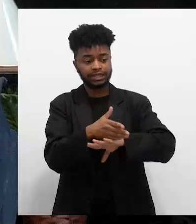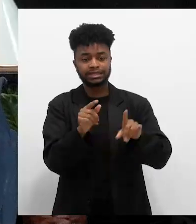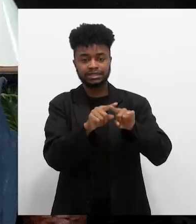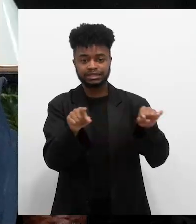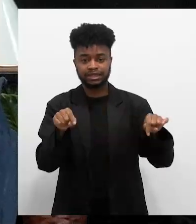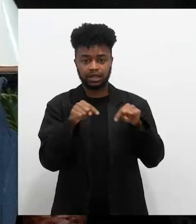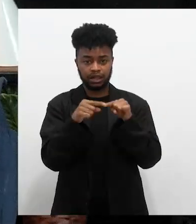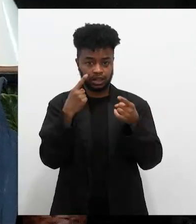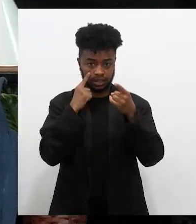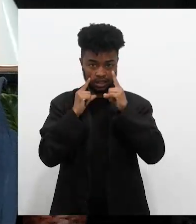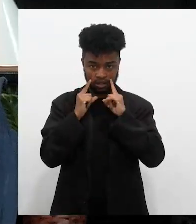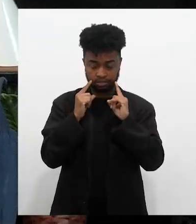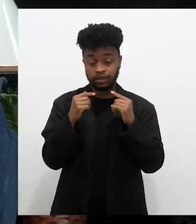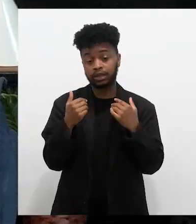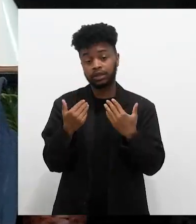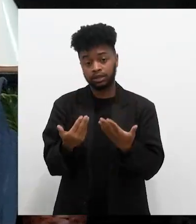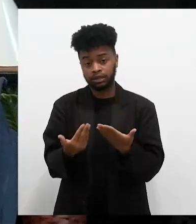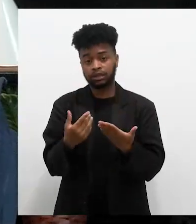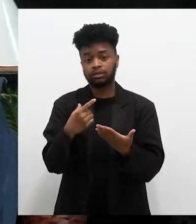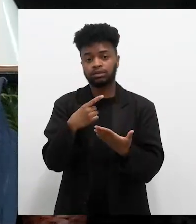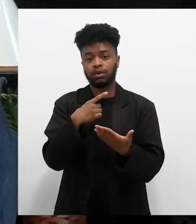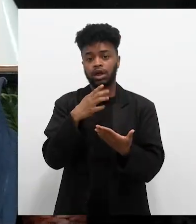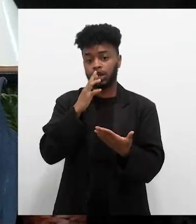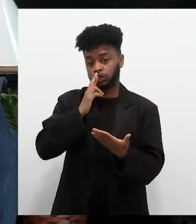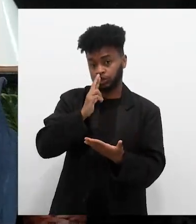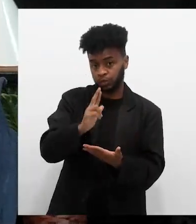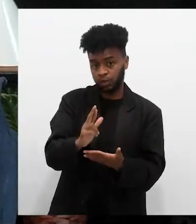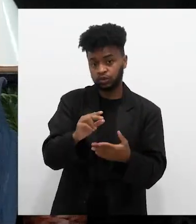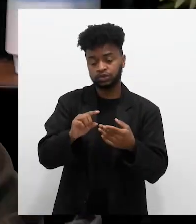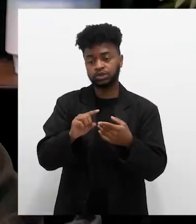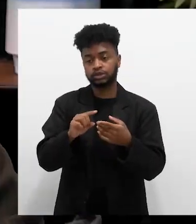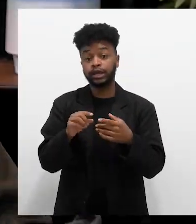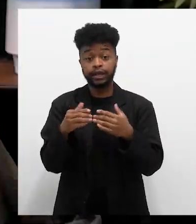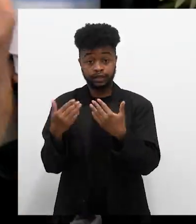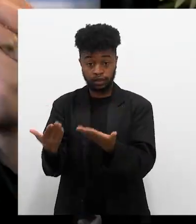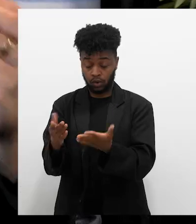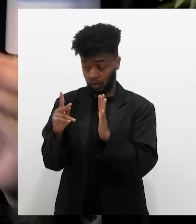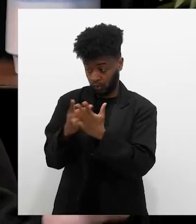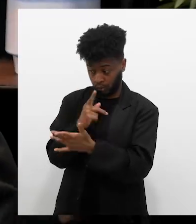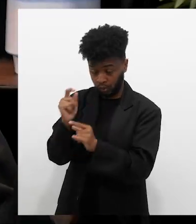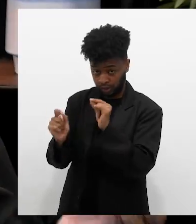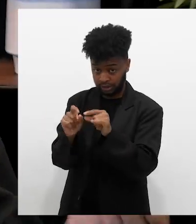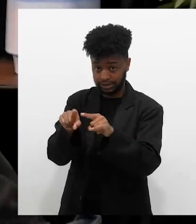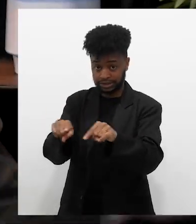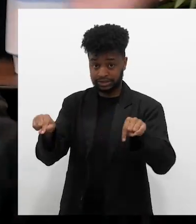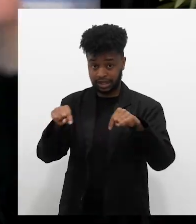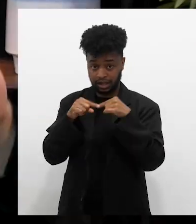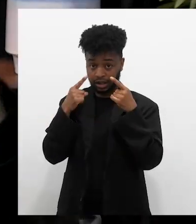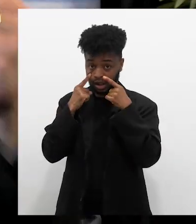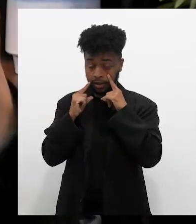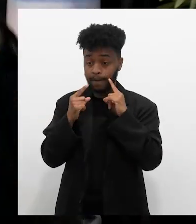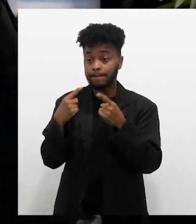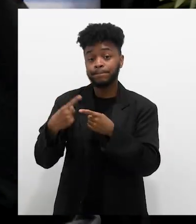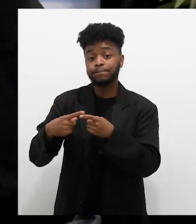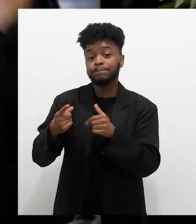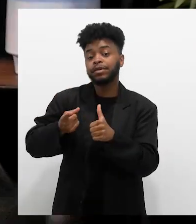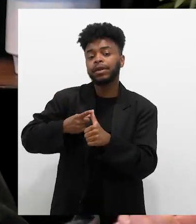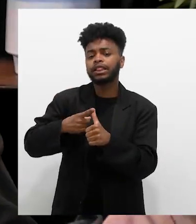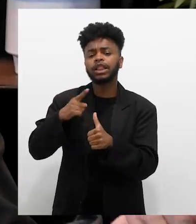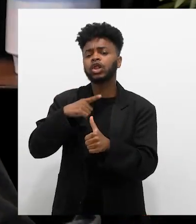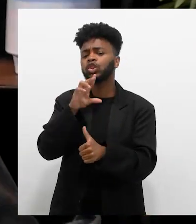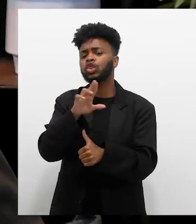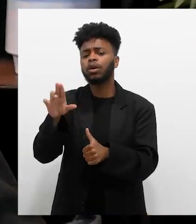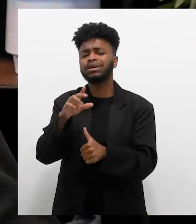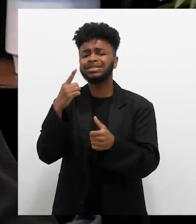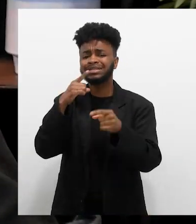das Lágrimas. Bem, ali ele responde, ali ele é vestido Então, com o que os acontece trajes. na Sala das Lágrimas? Por quê? Primeiro, porque ela tem esse